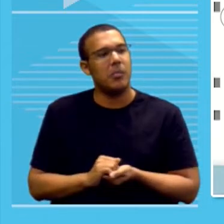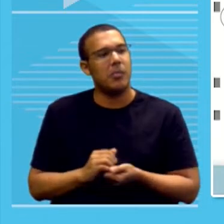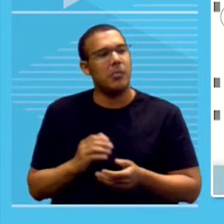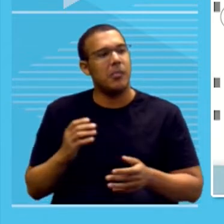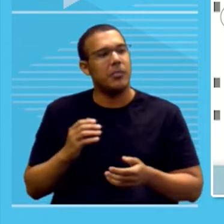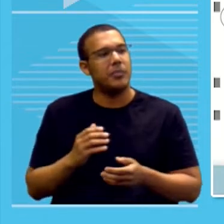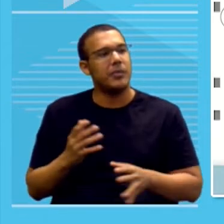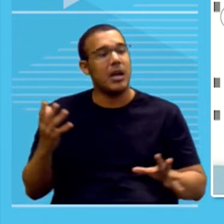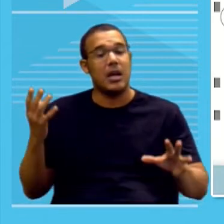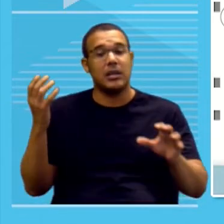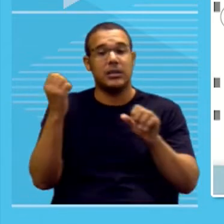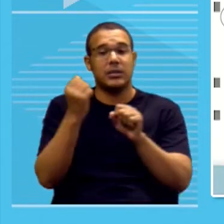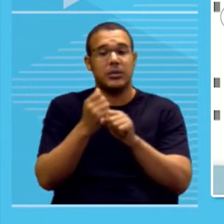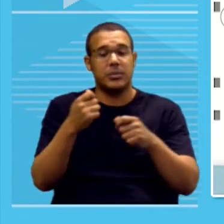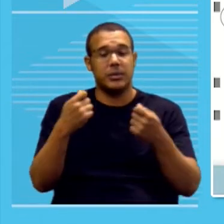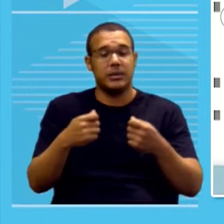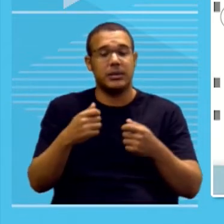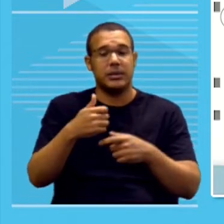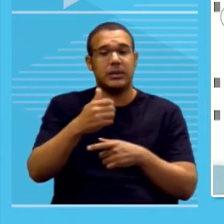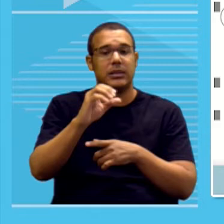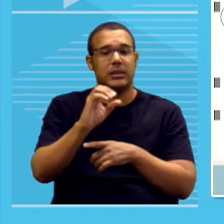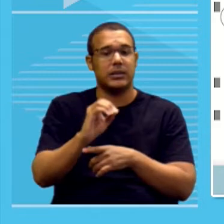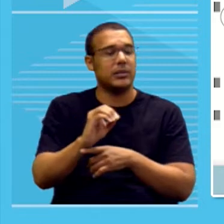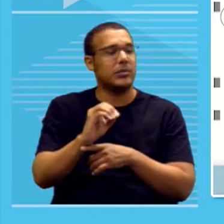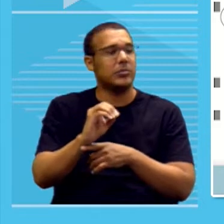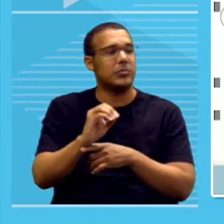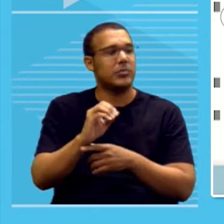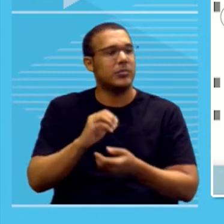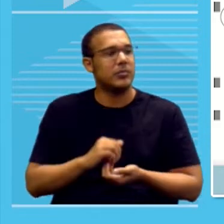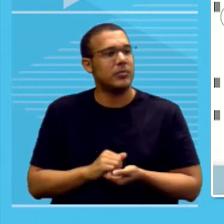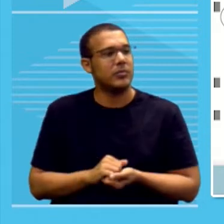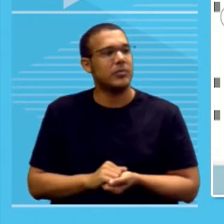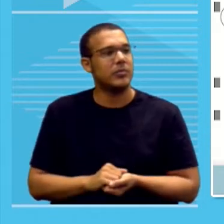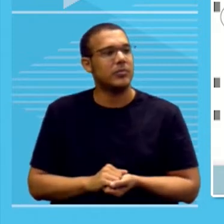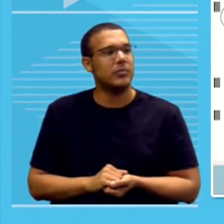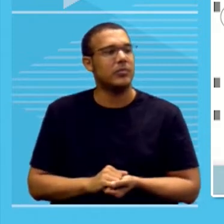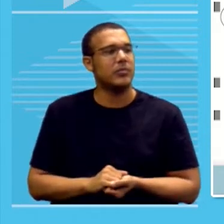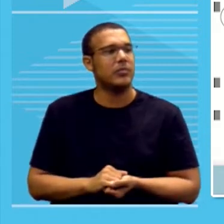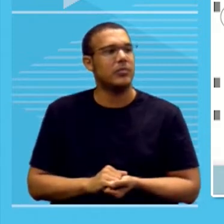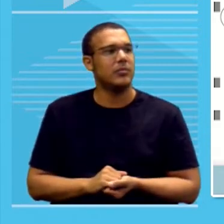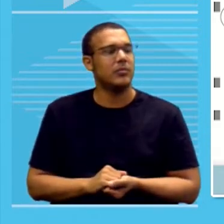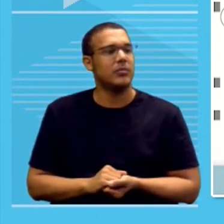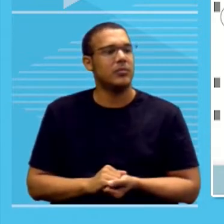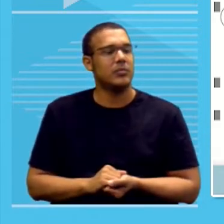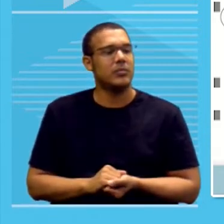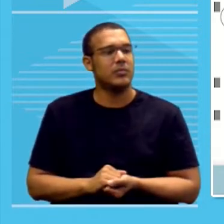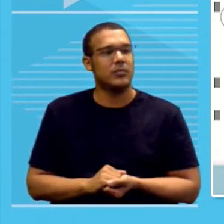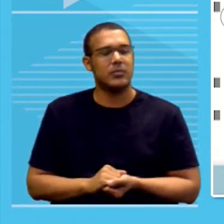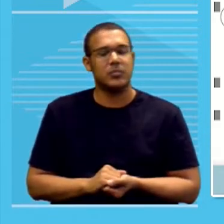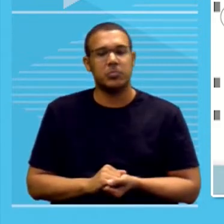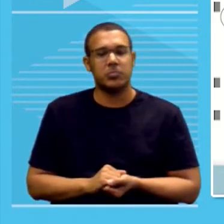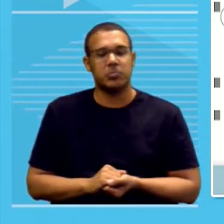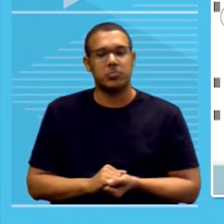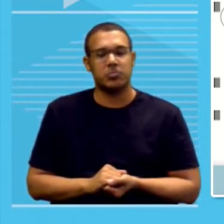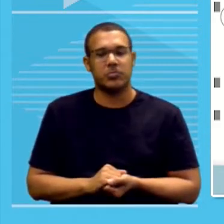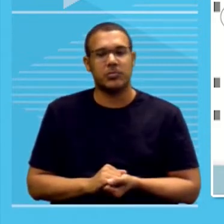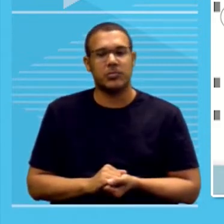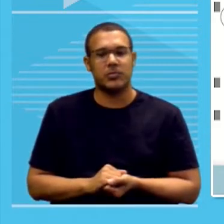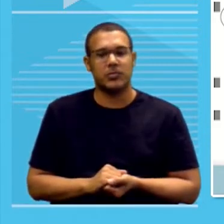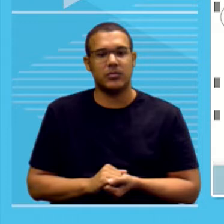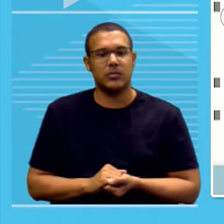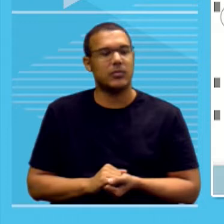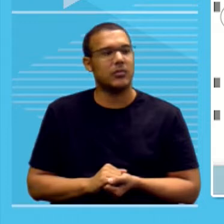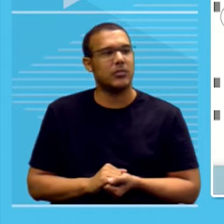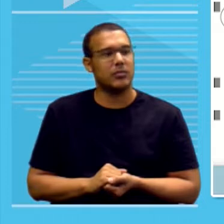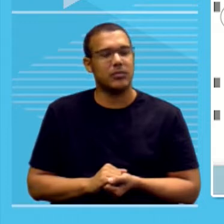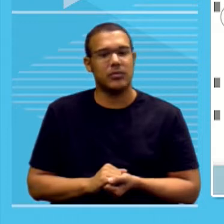tem que dar exatamente 10 agora essa aqui Diferentemente das anteriores ela vai gerar